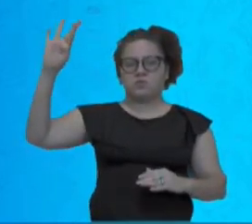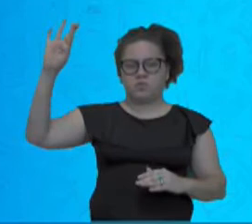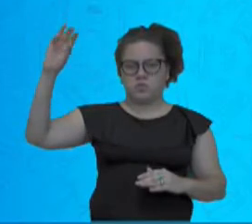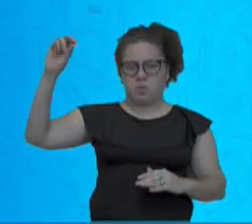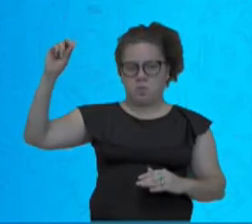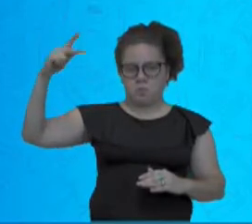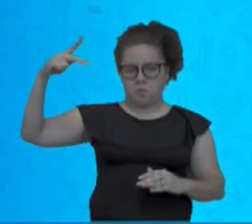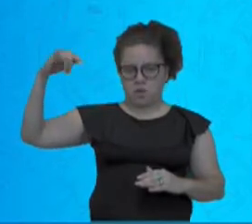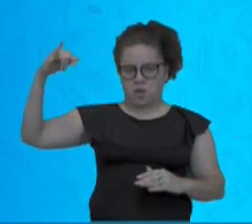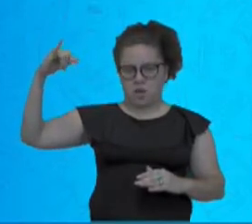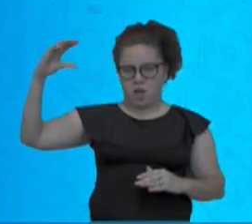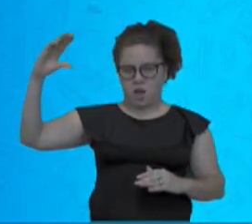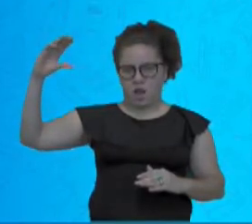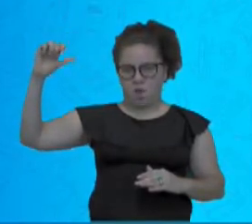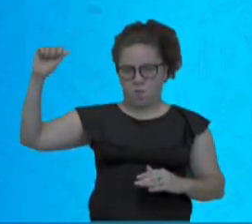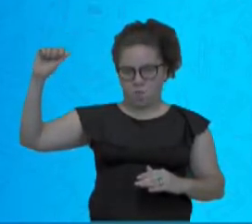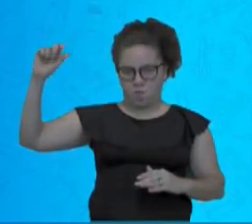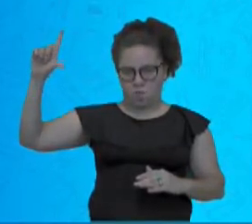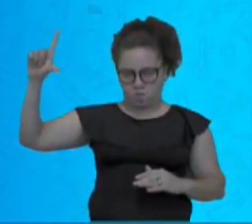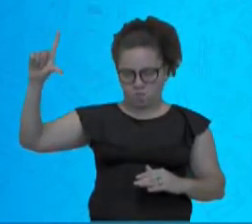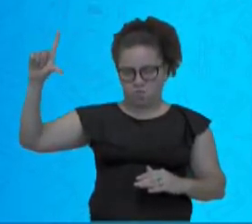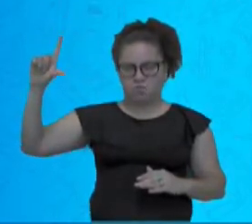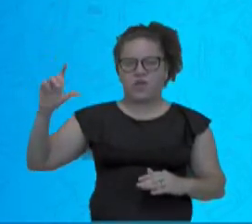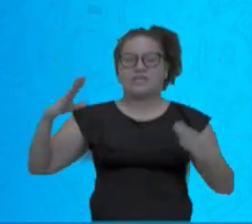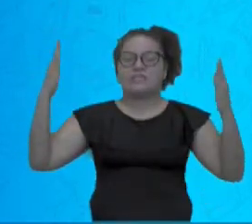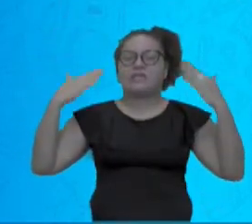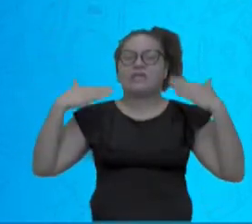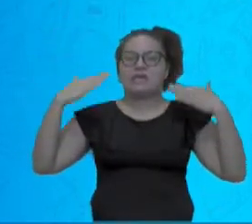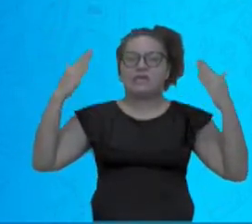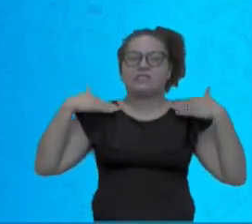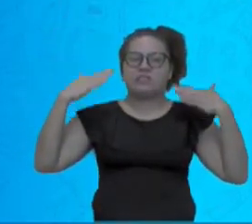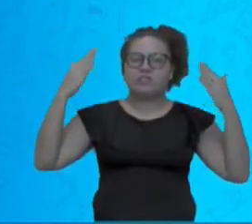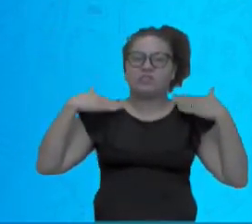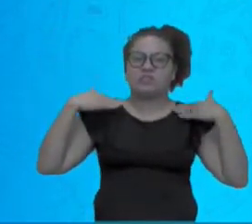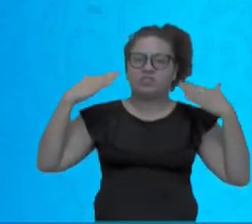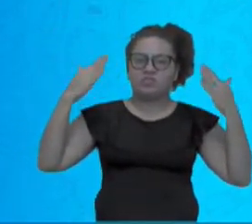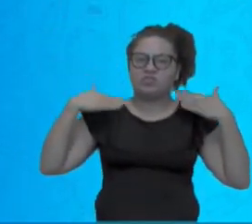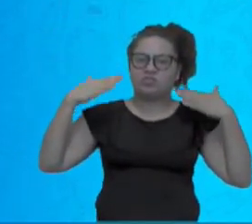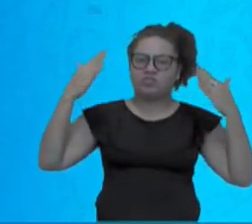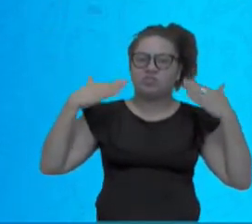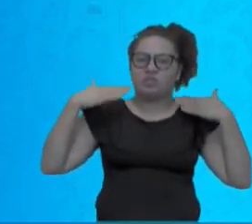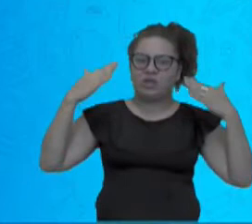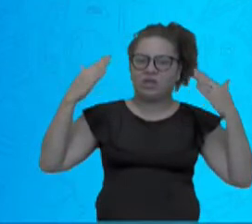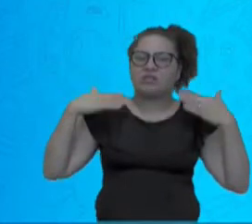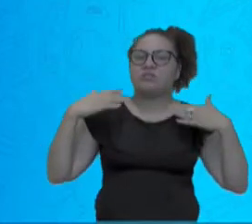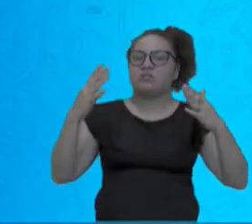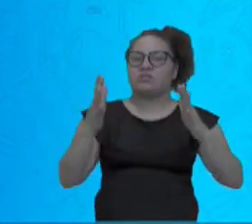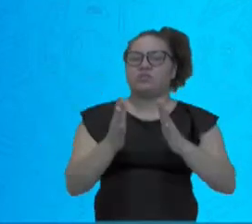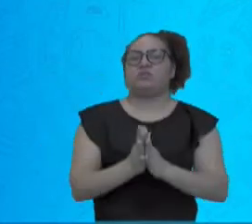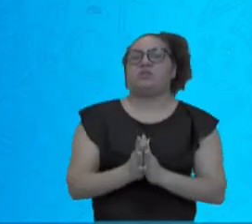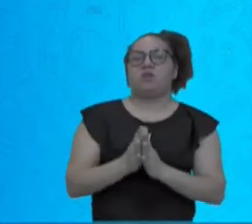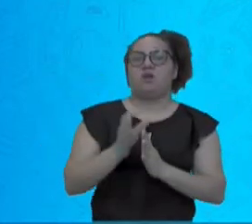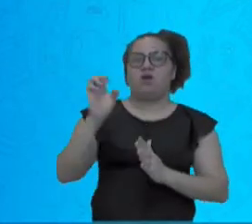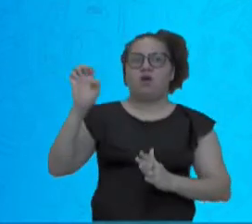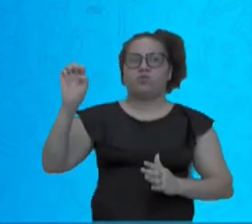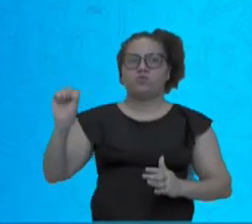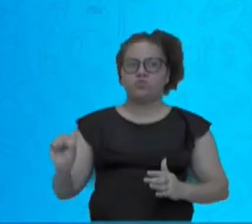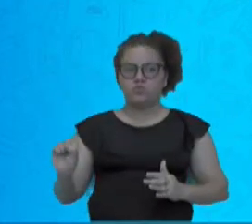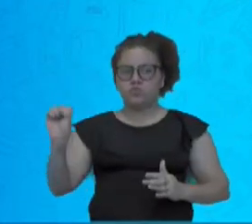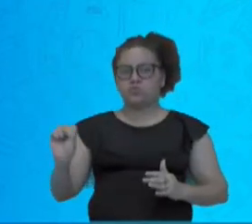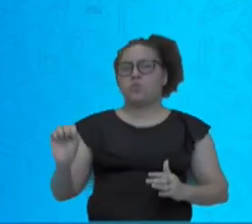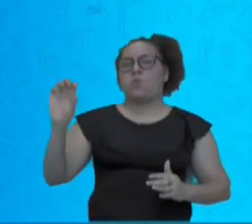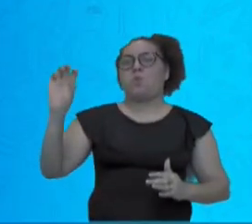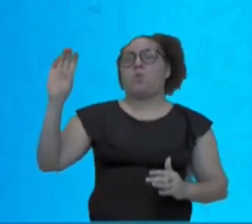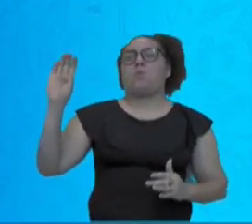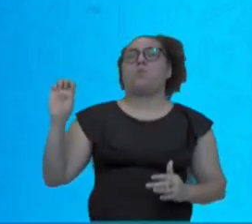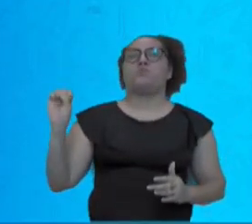eu lembrar disso aí, eu brinco comigo, é café com leite. Você vai tomar o café, está muito quente, você coloca um